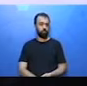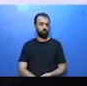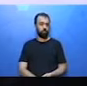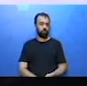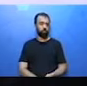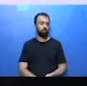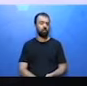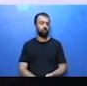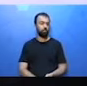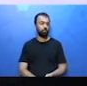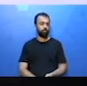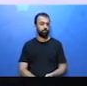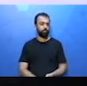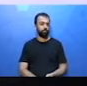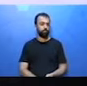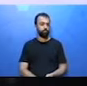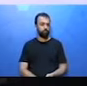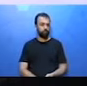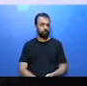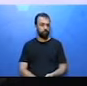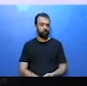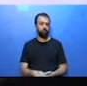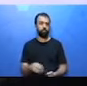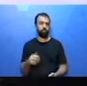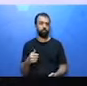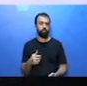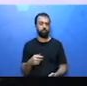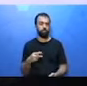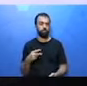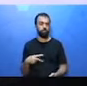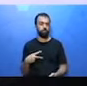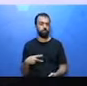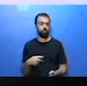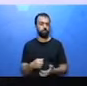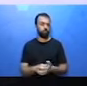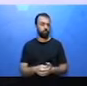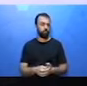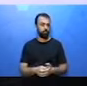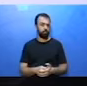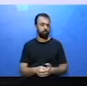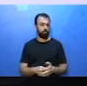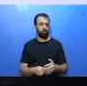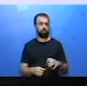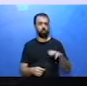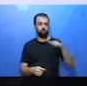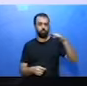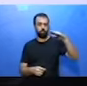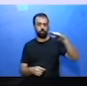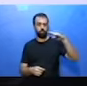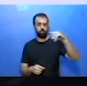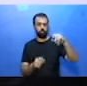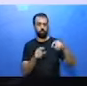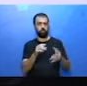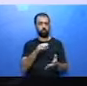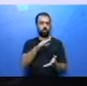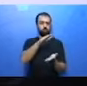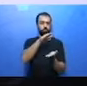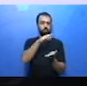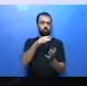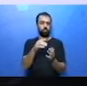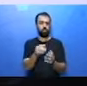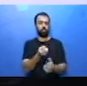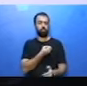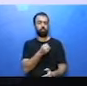ficar perguntador vê se manda observar aqui nós começamos o número menor para